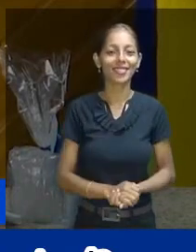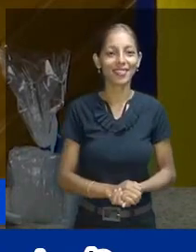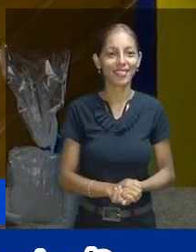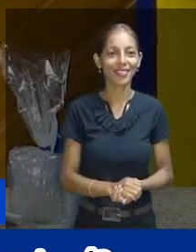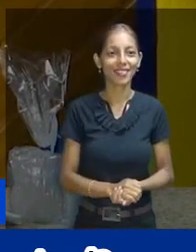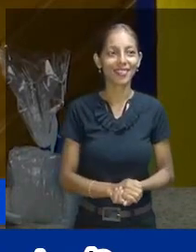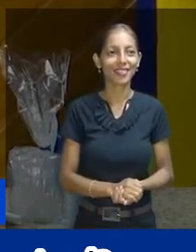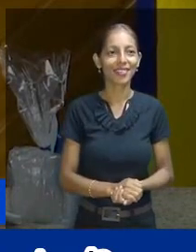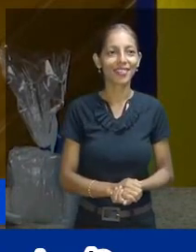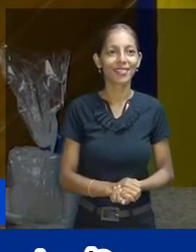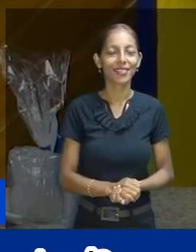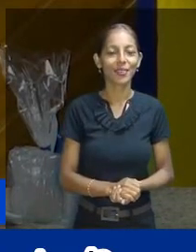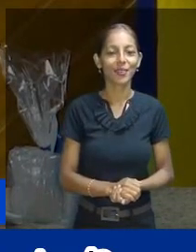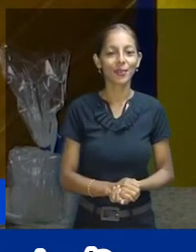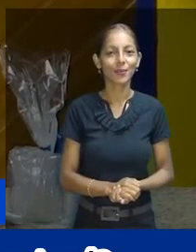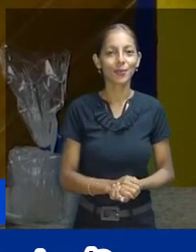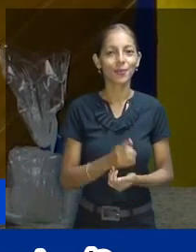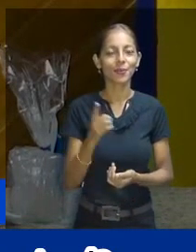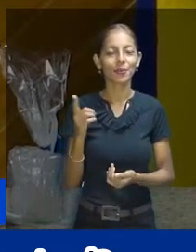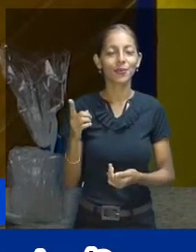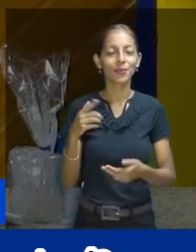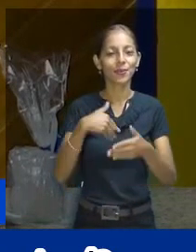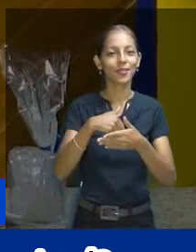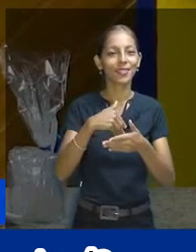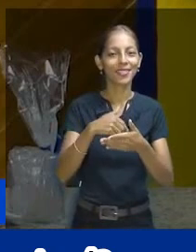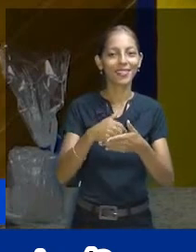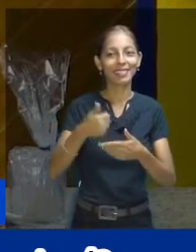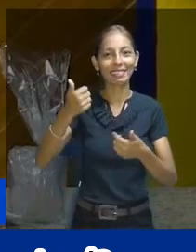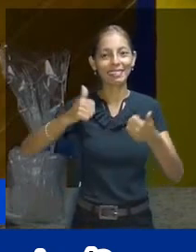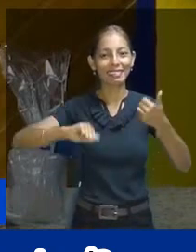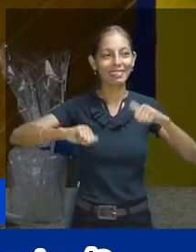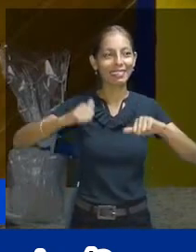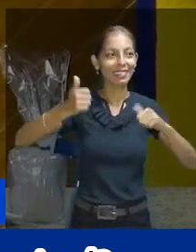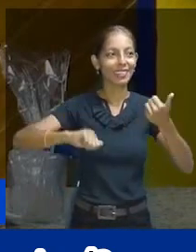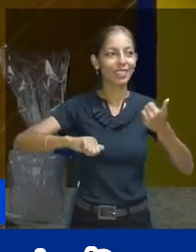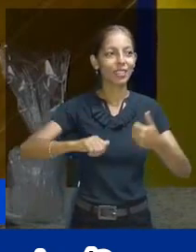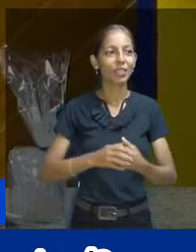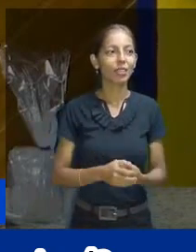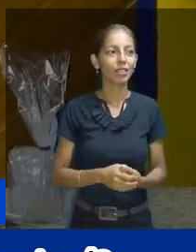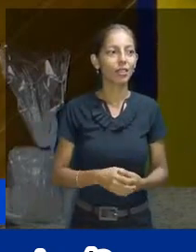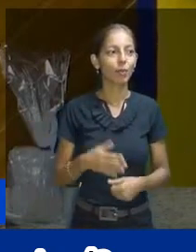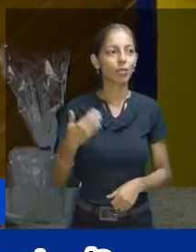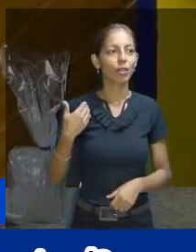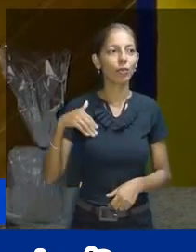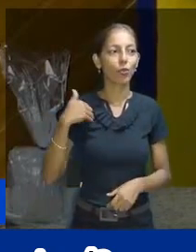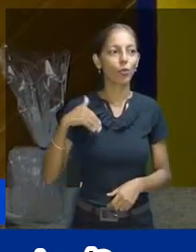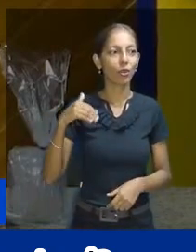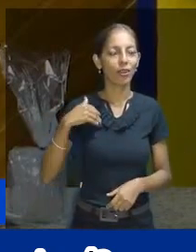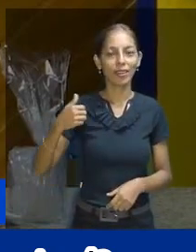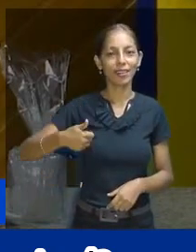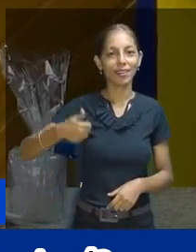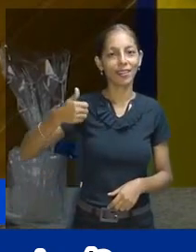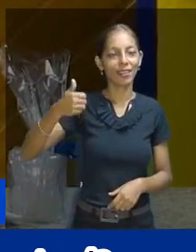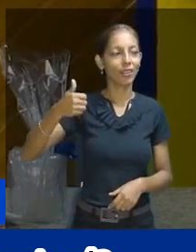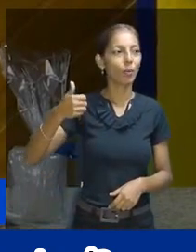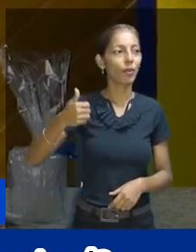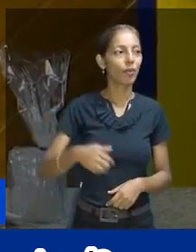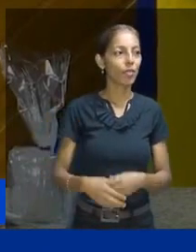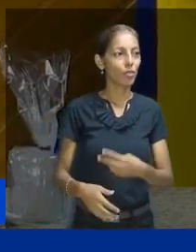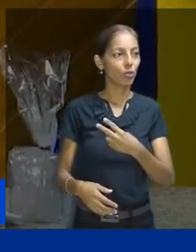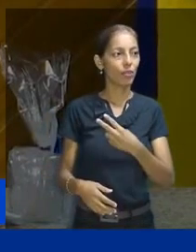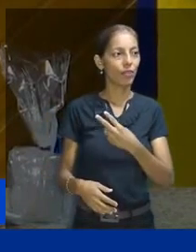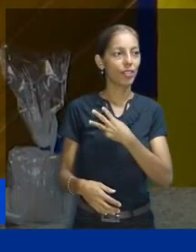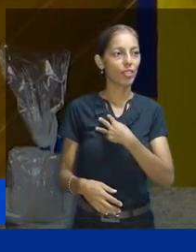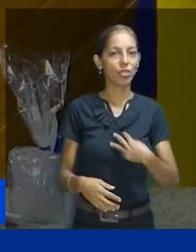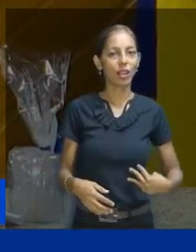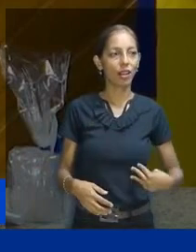Apesar do Botafogo estar bem, o Vasco também está legal, né? Mas... Acho de que jeito aqui. Senhores, então, muito obrigado pela...